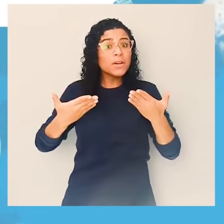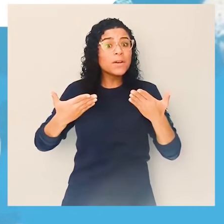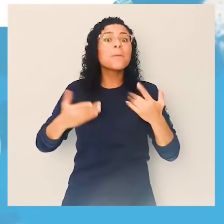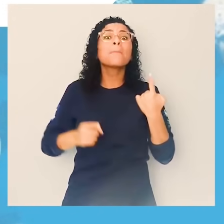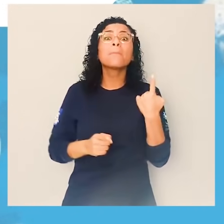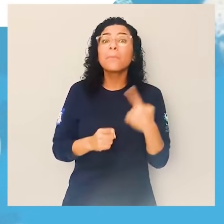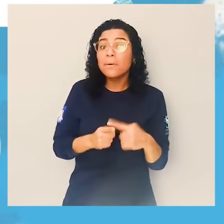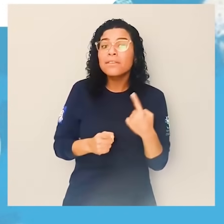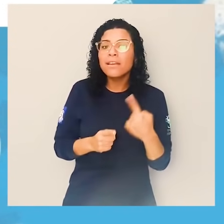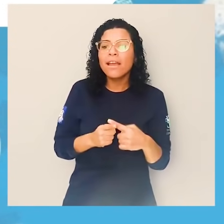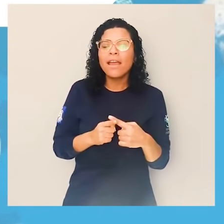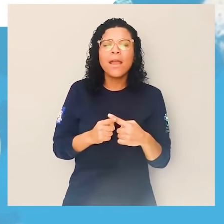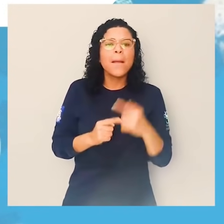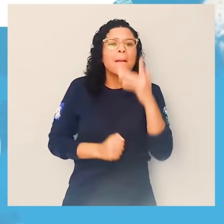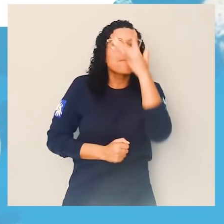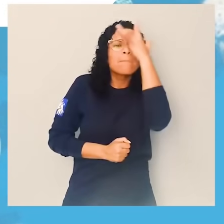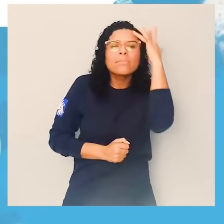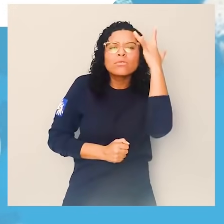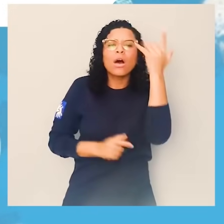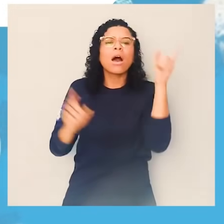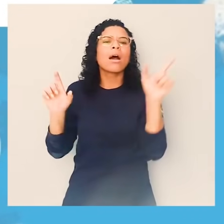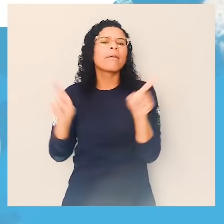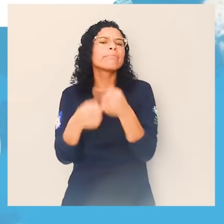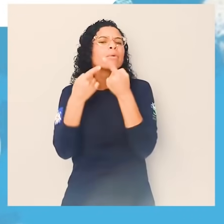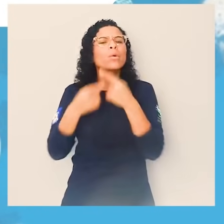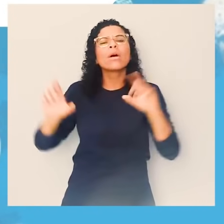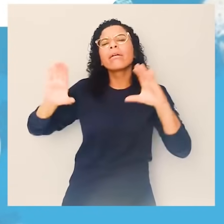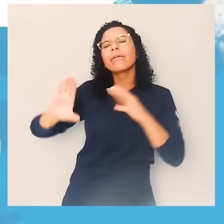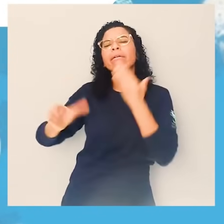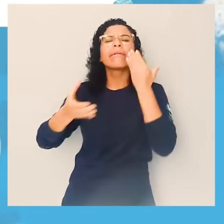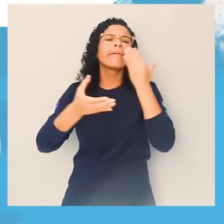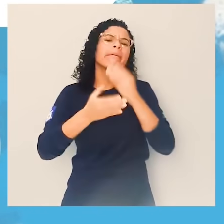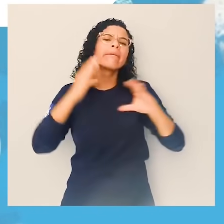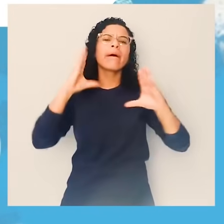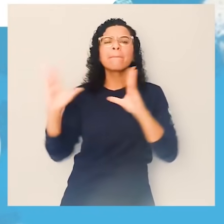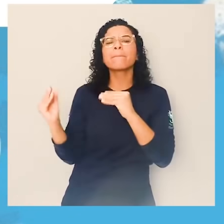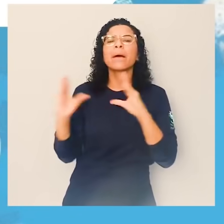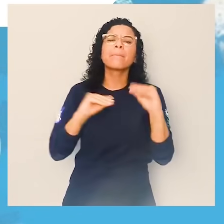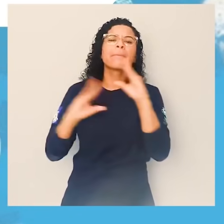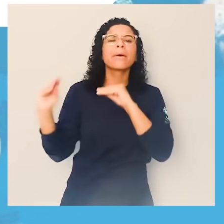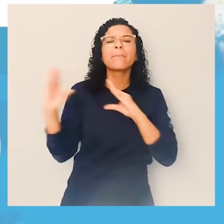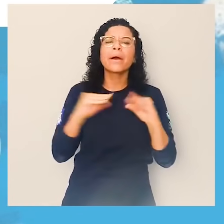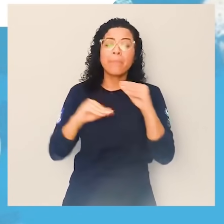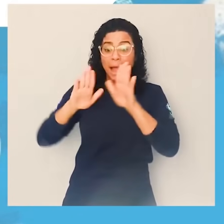susto. Era um tal de gente cantando, dançando,